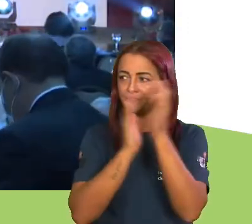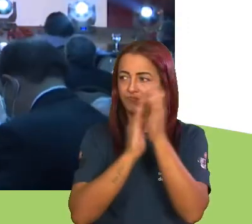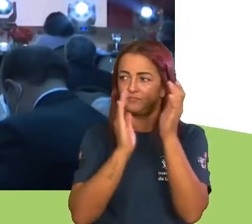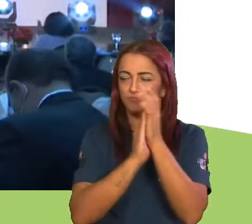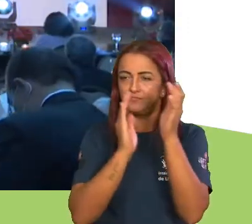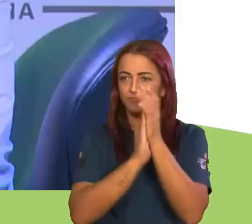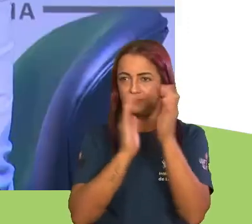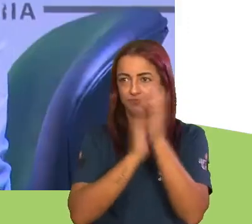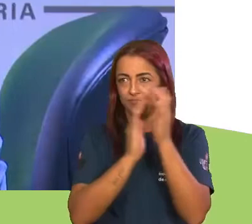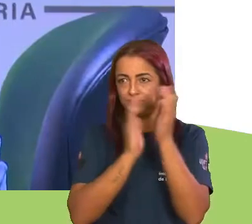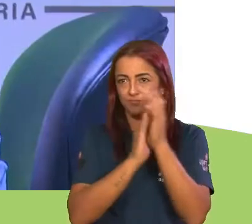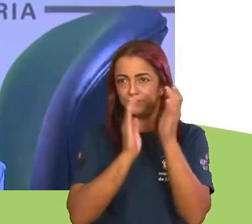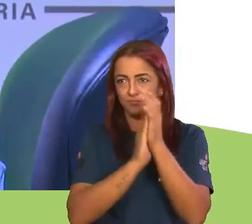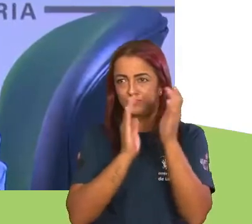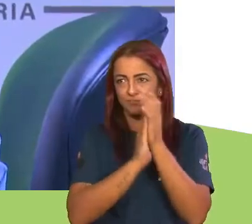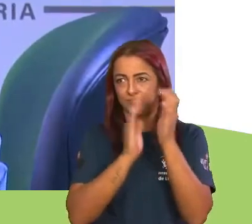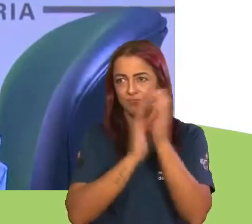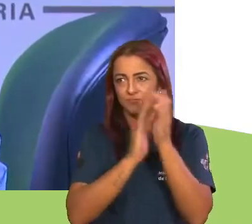Você me mata.